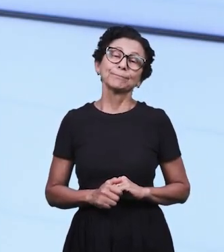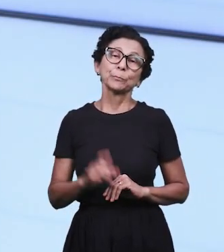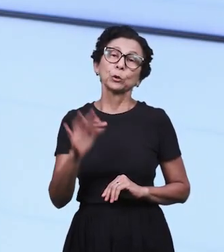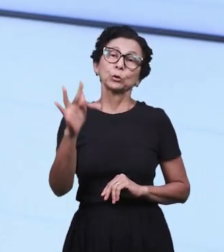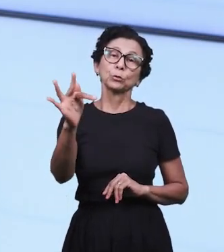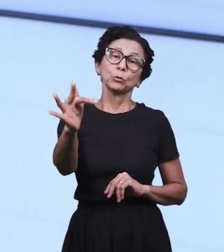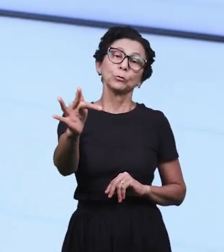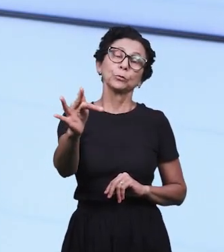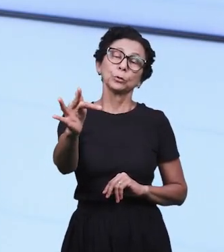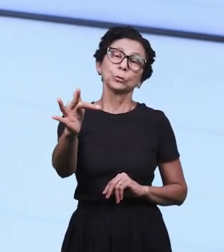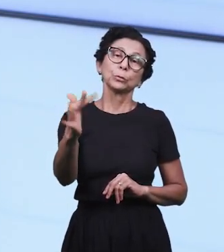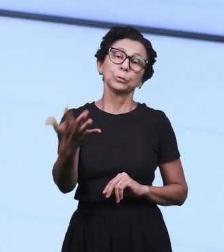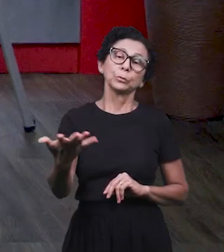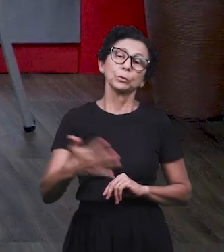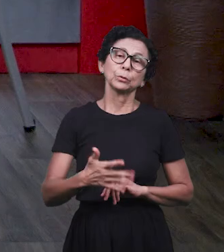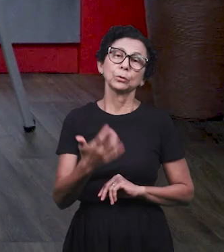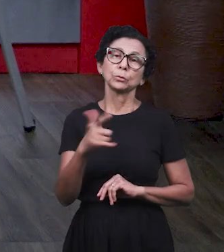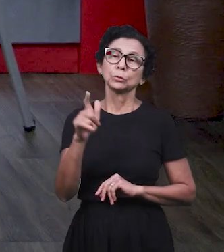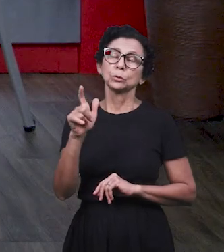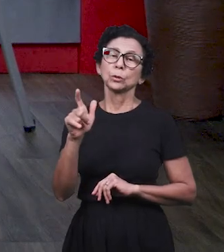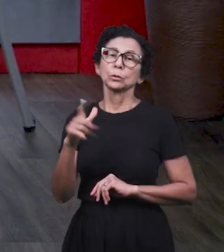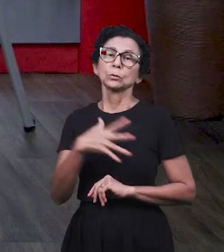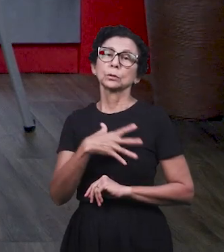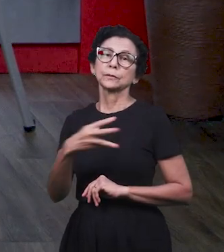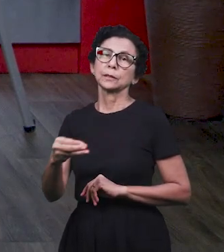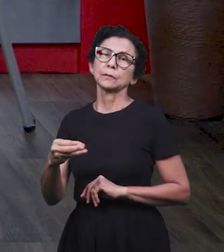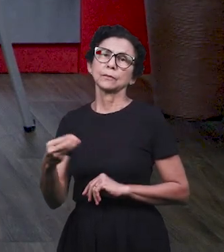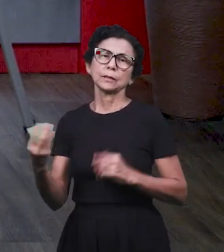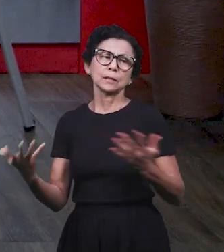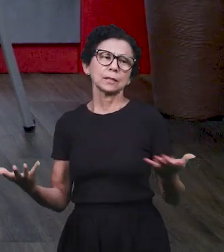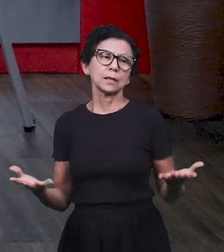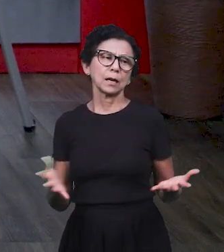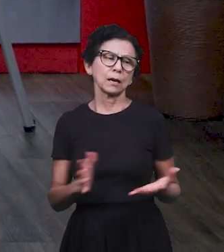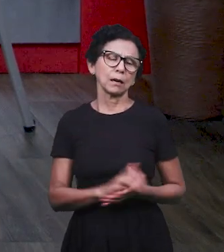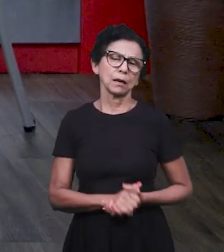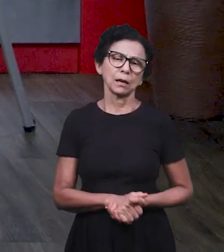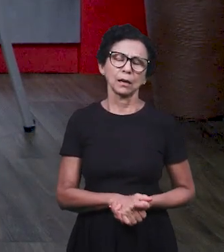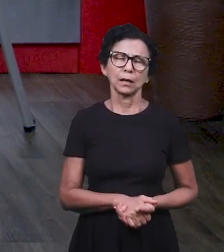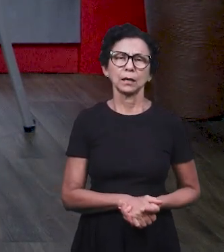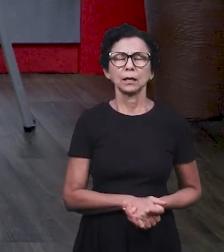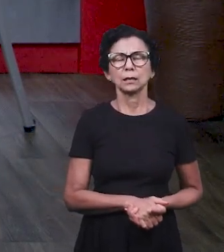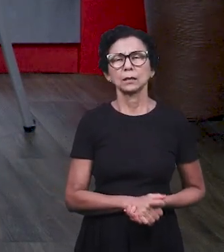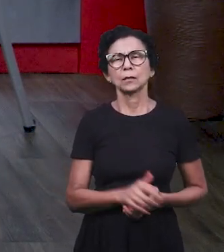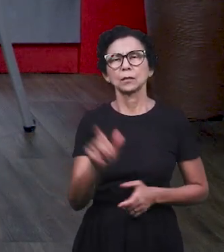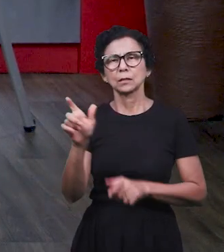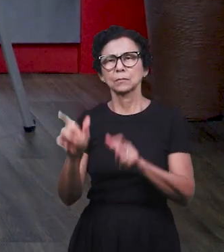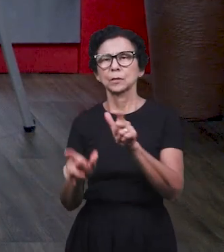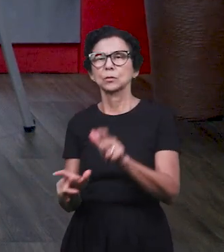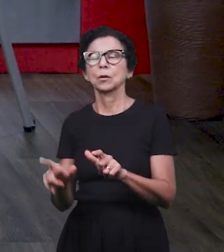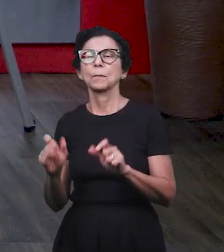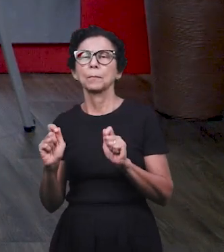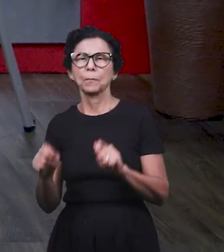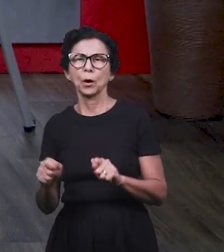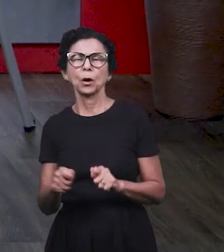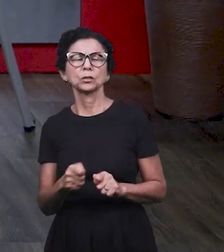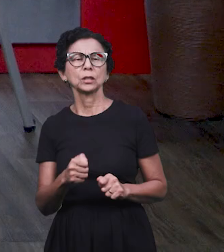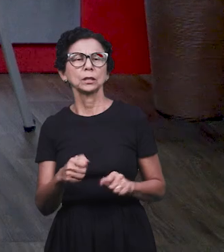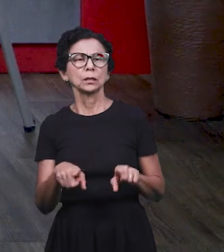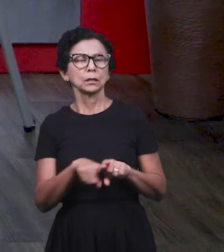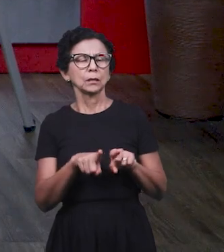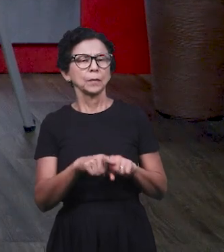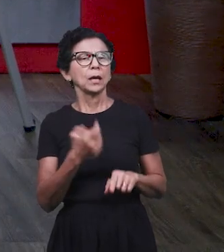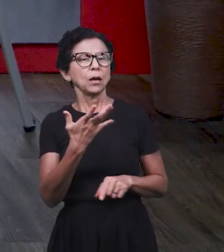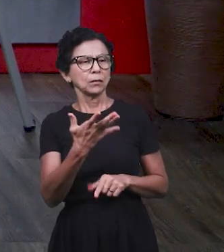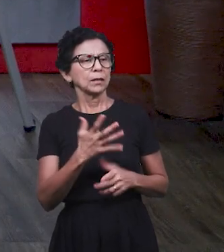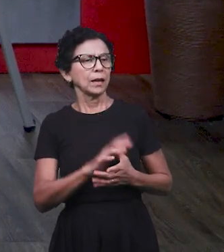querer, a expressão é colação, né? Um dos herdeiros pode exigir ali a colação daquele bem, ou seja, que ele